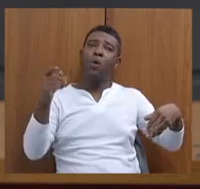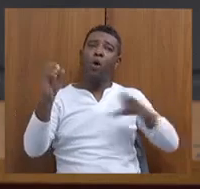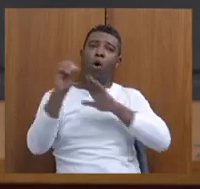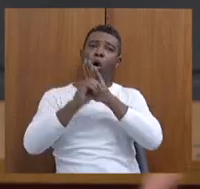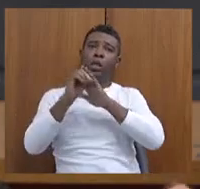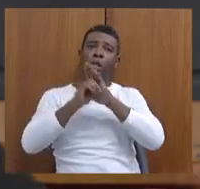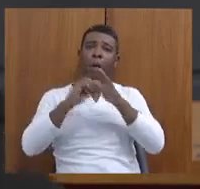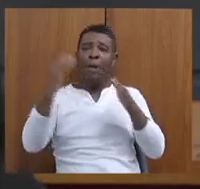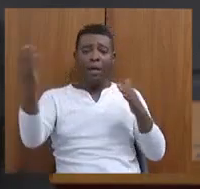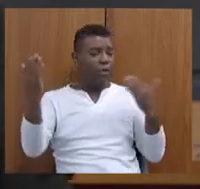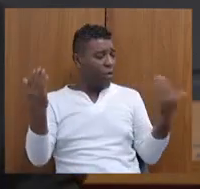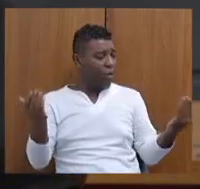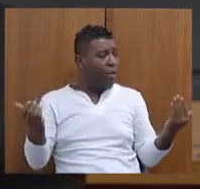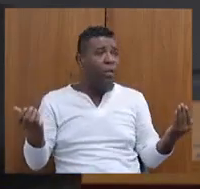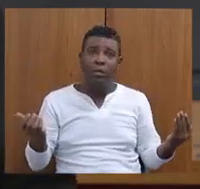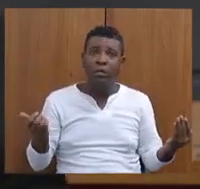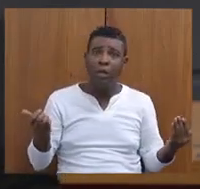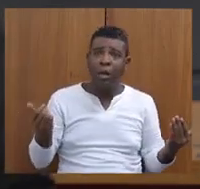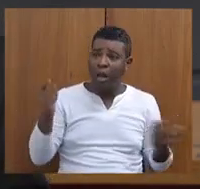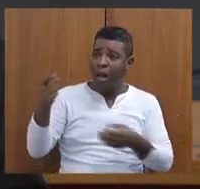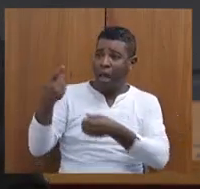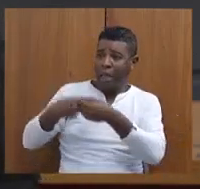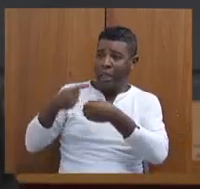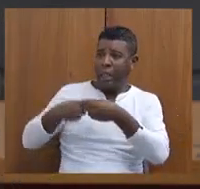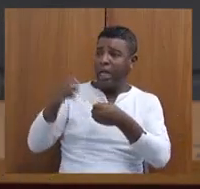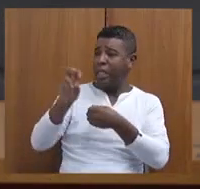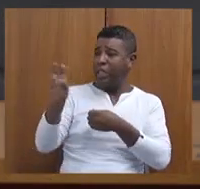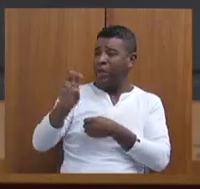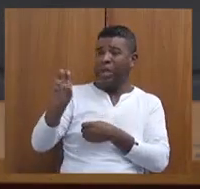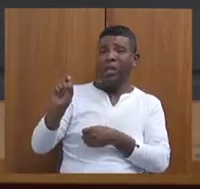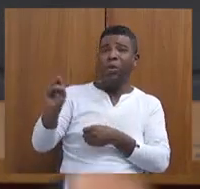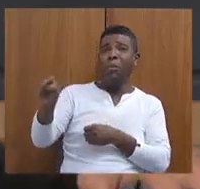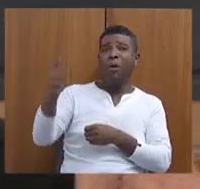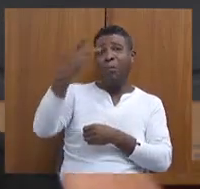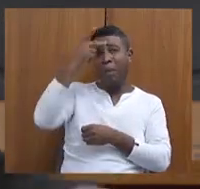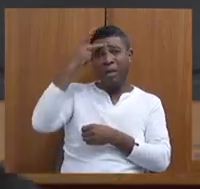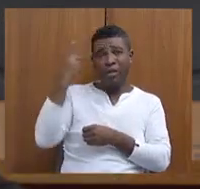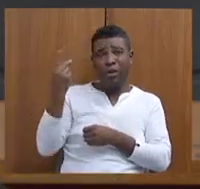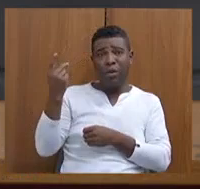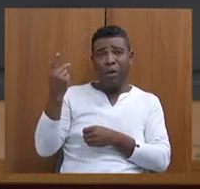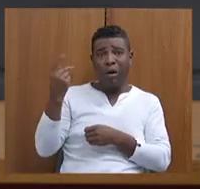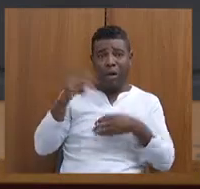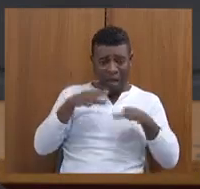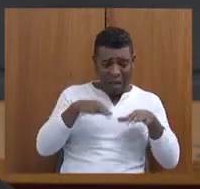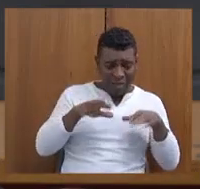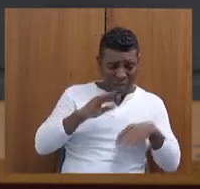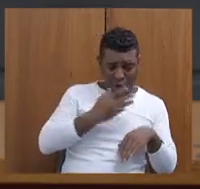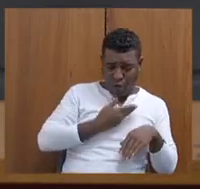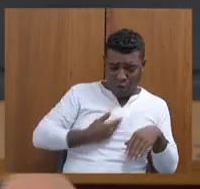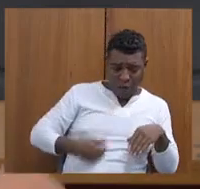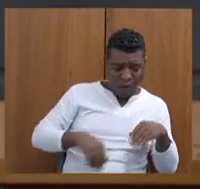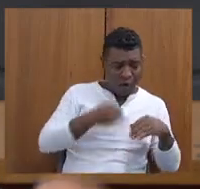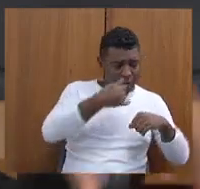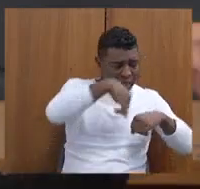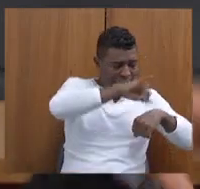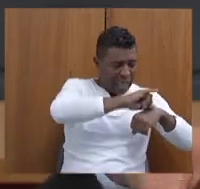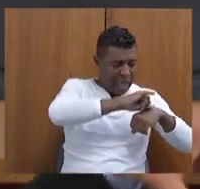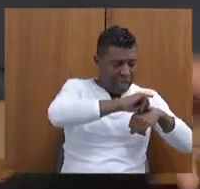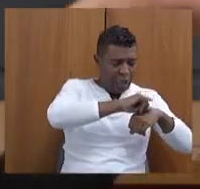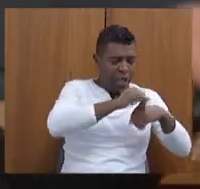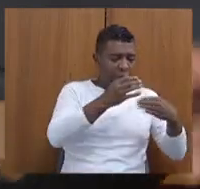é de 55 mil pessoas será que o vento está tem que mudar a sede do Governo na cidade